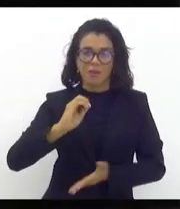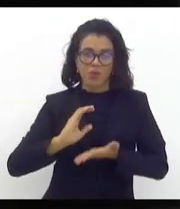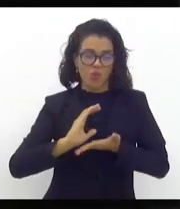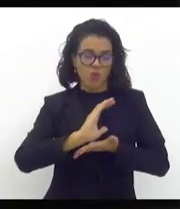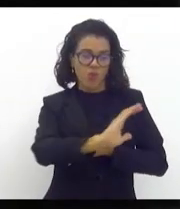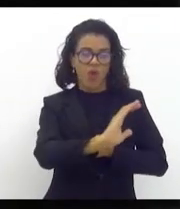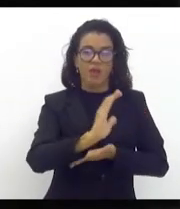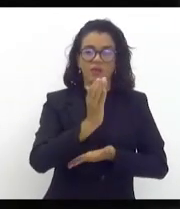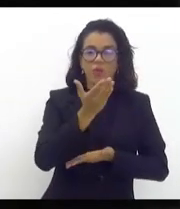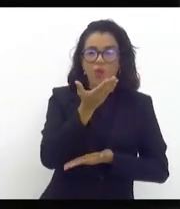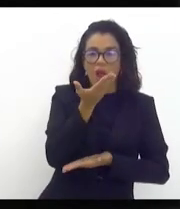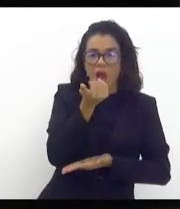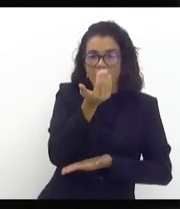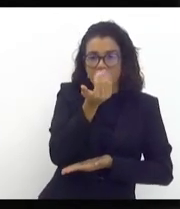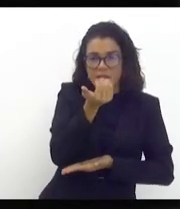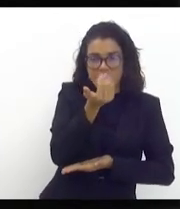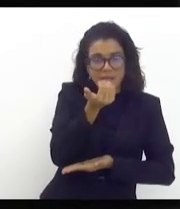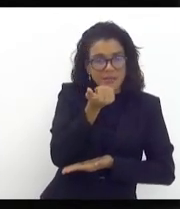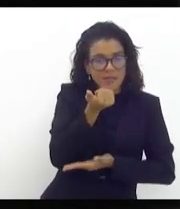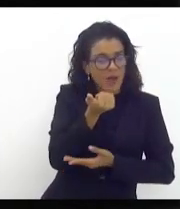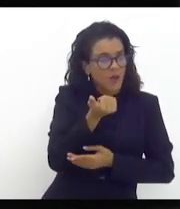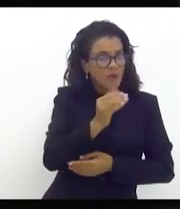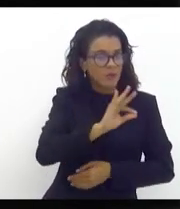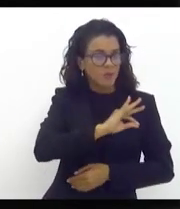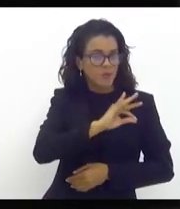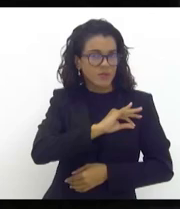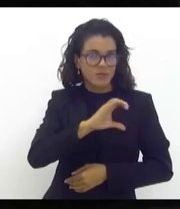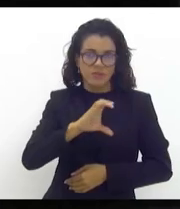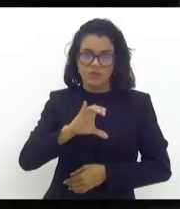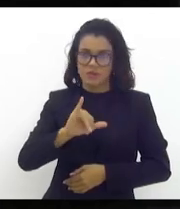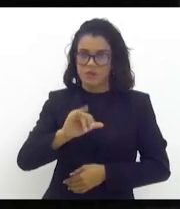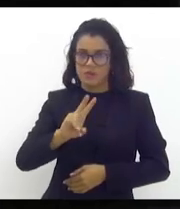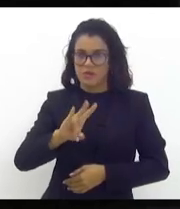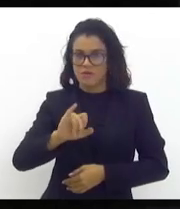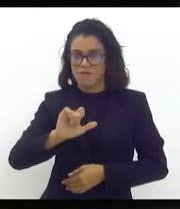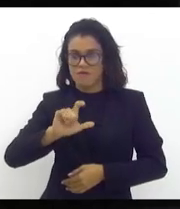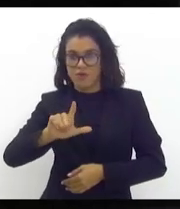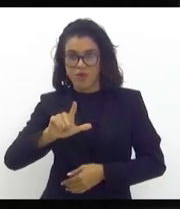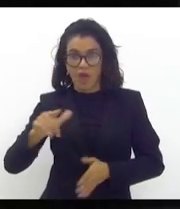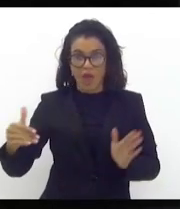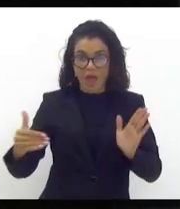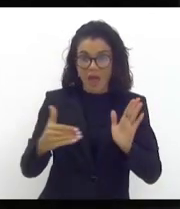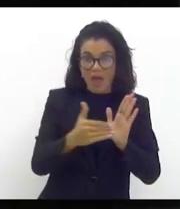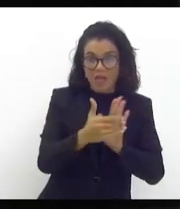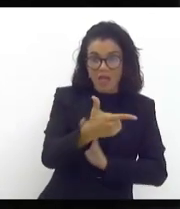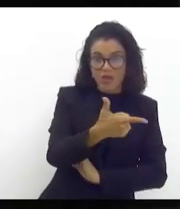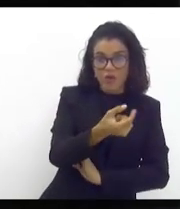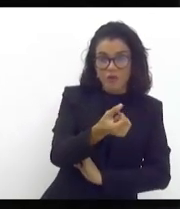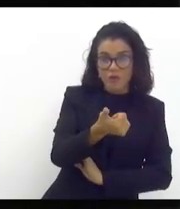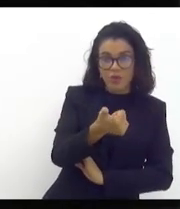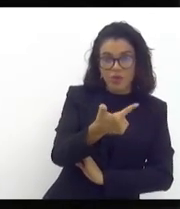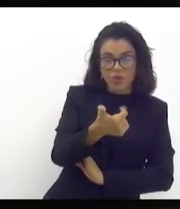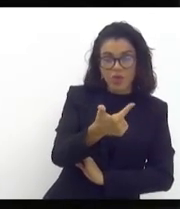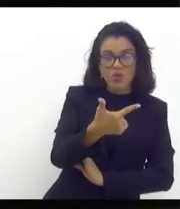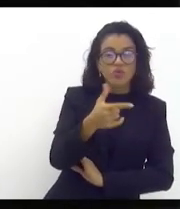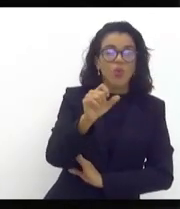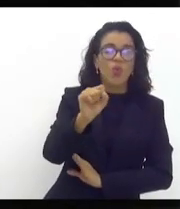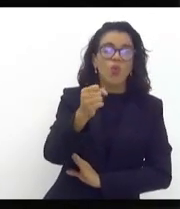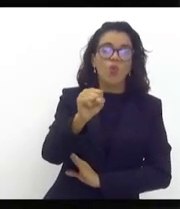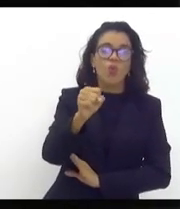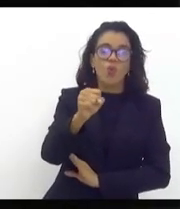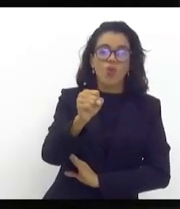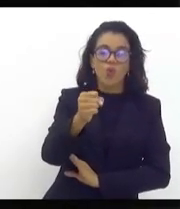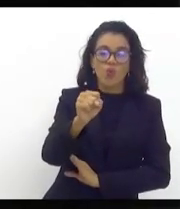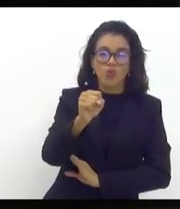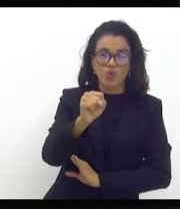vale alimentação, do auxílio alimentação do policial civil, que até 2012 recebia R$ 8,00, e que